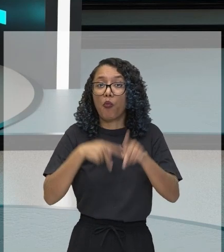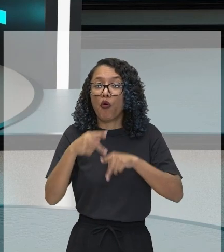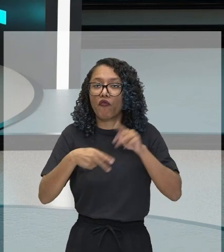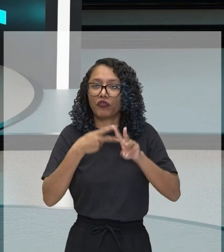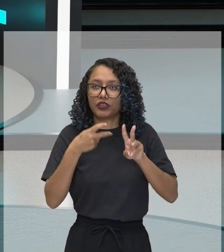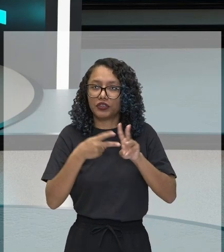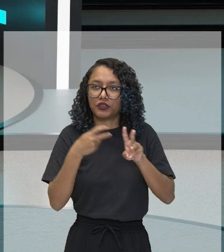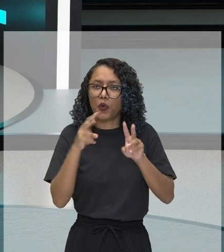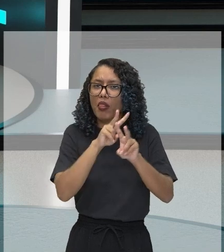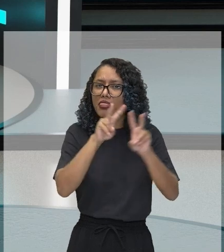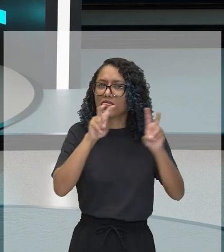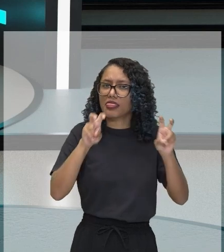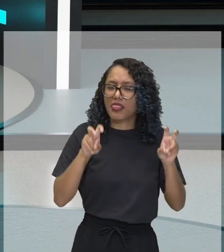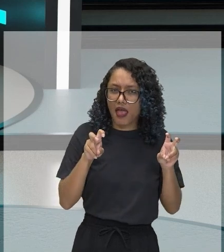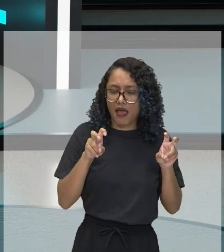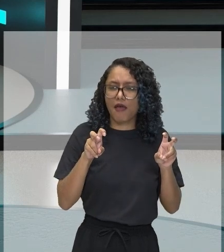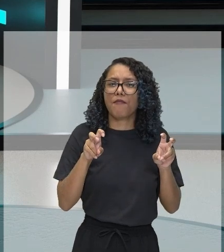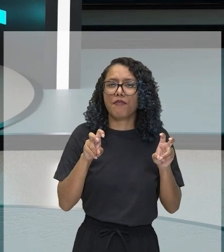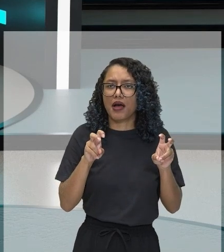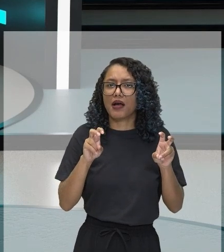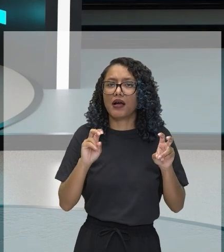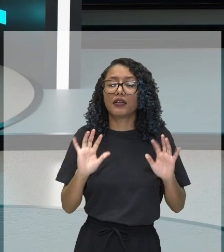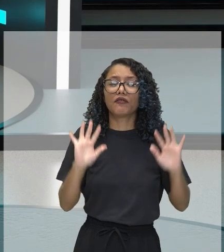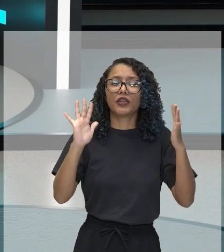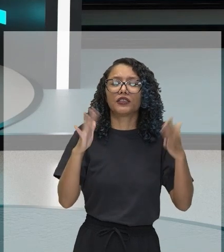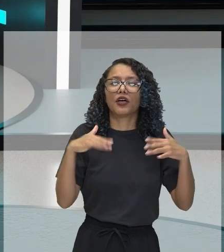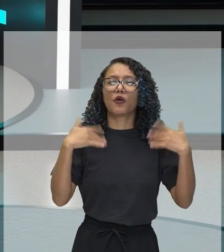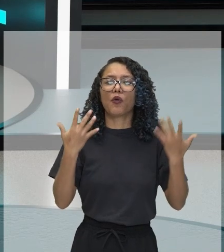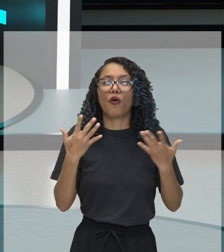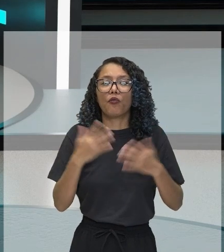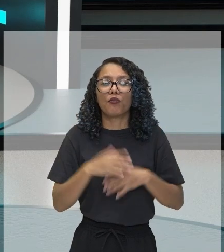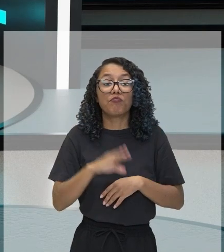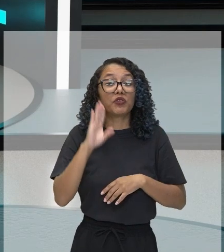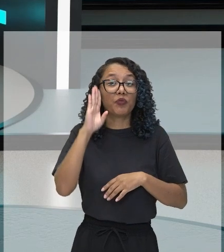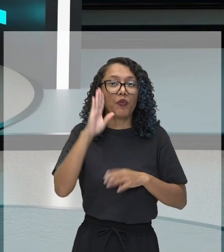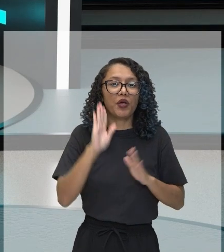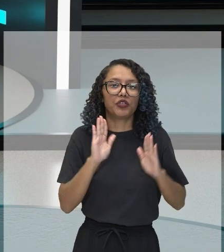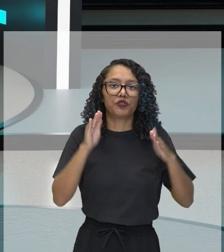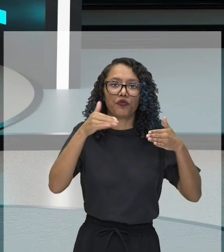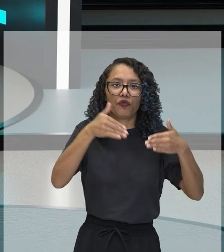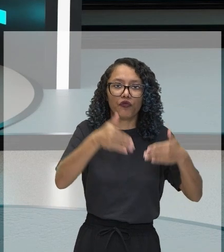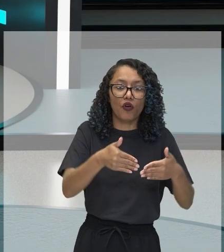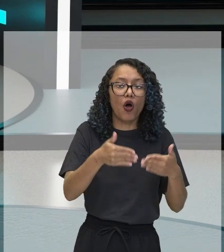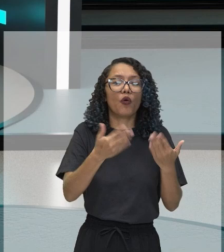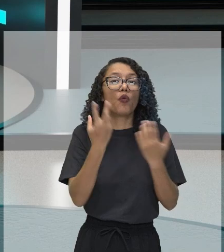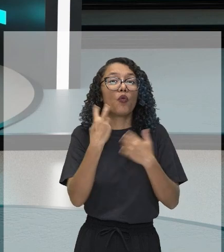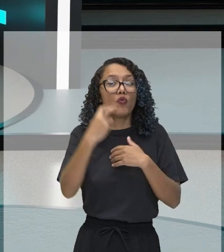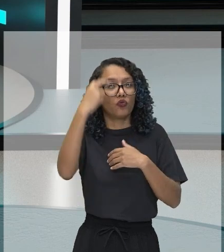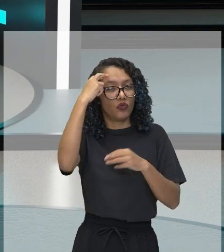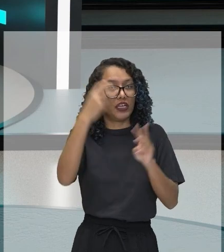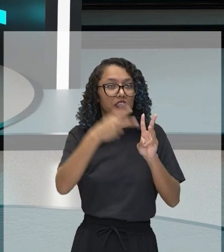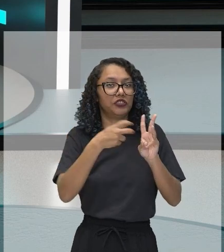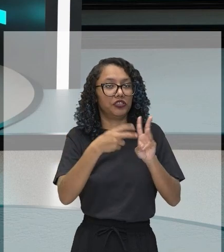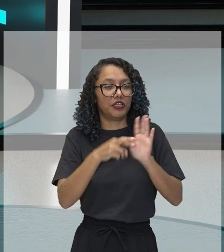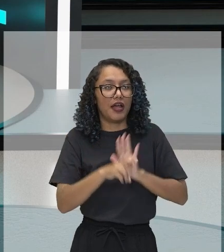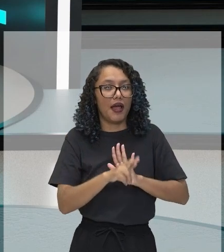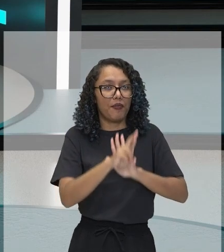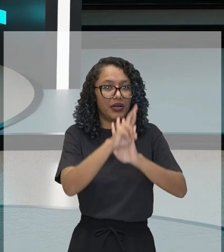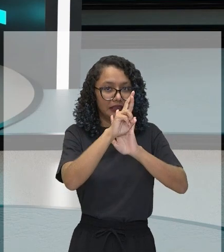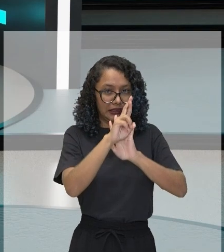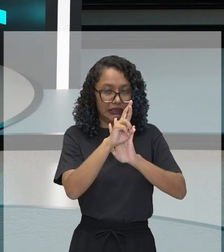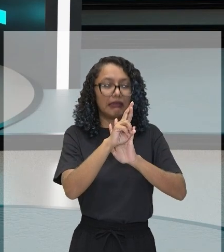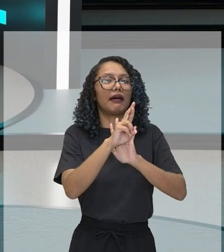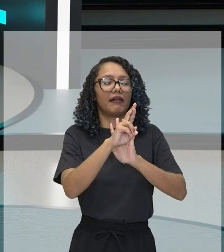da festa é predominantemente voltada para a cultura indígena, para os povos